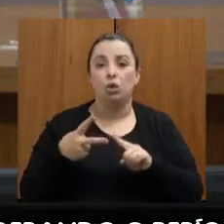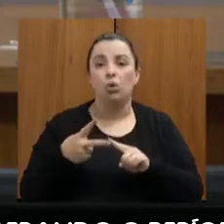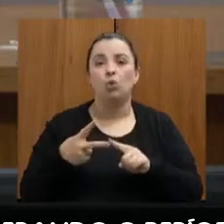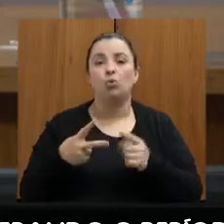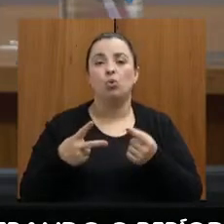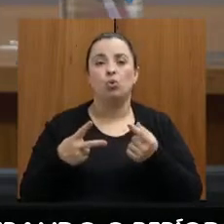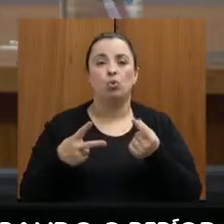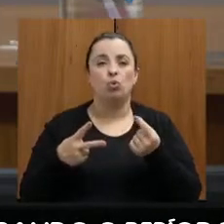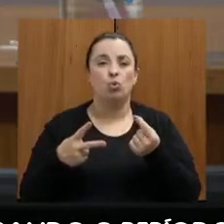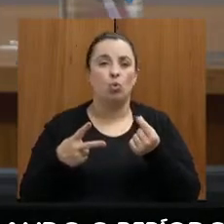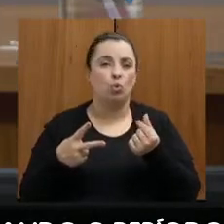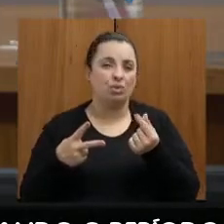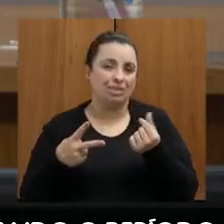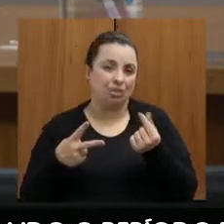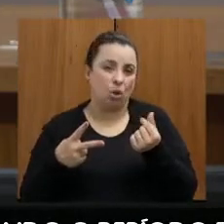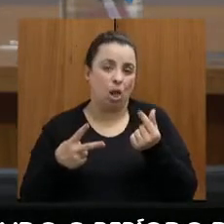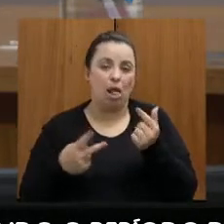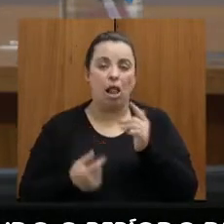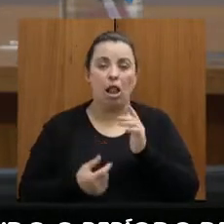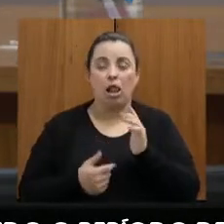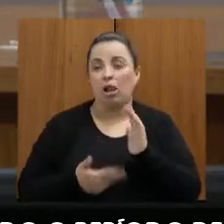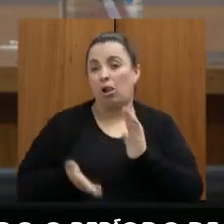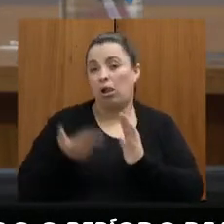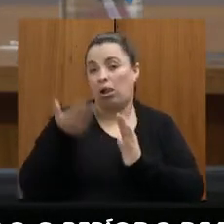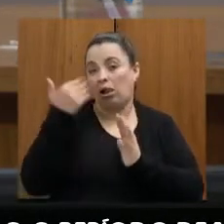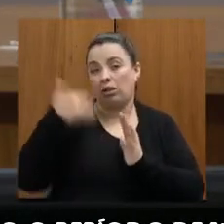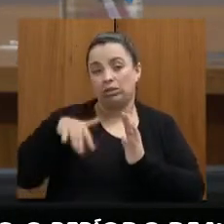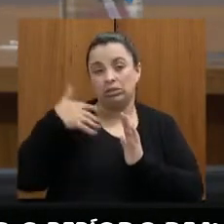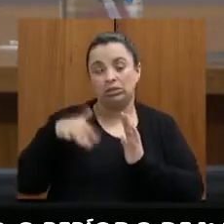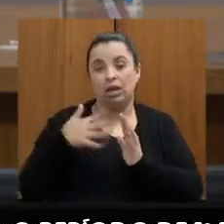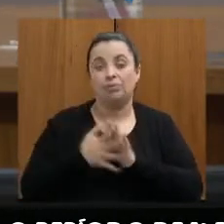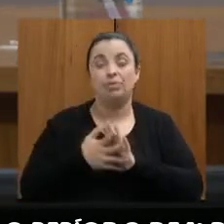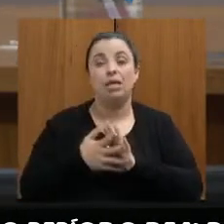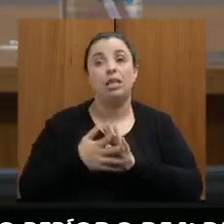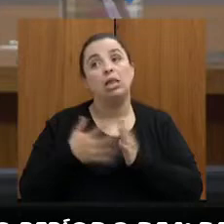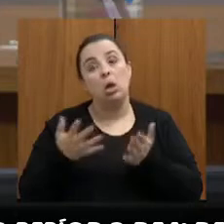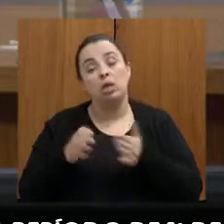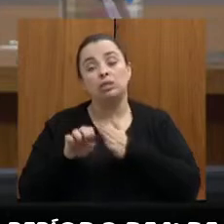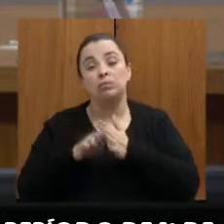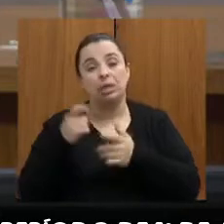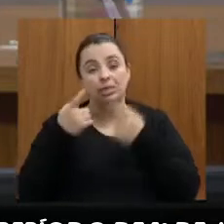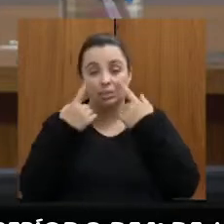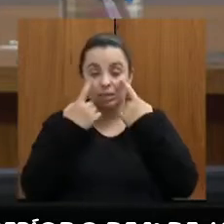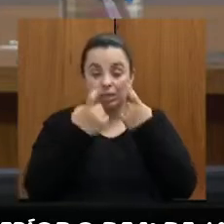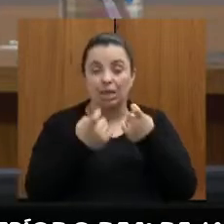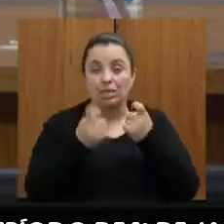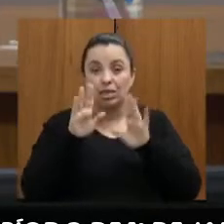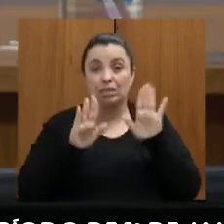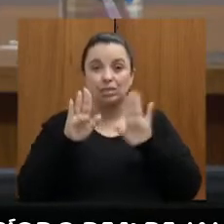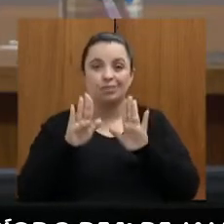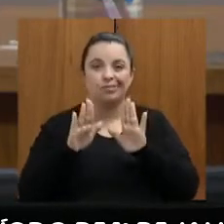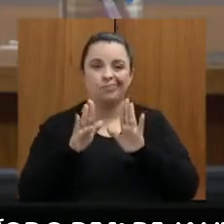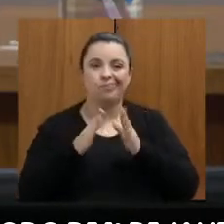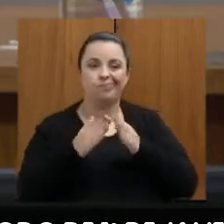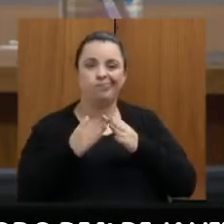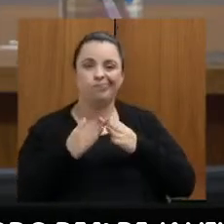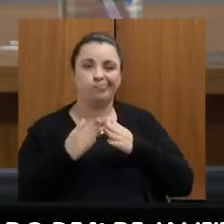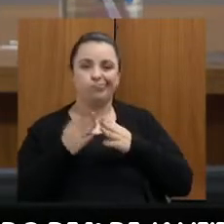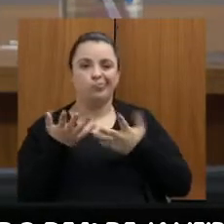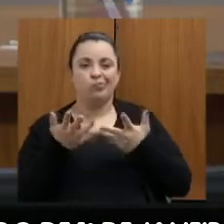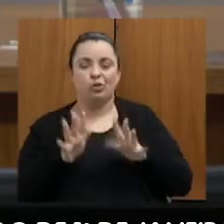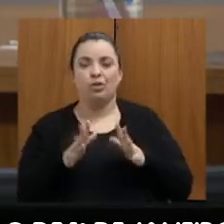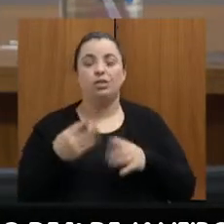os interessados se retrair sem e a questão também